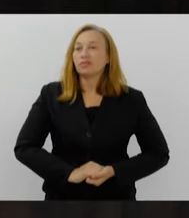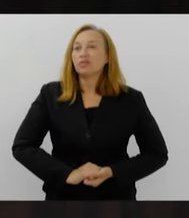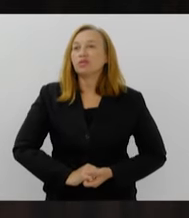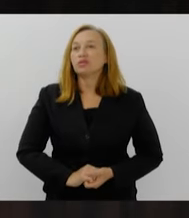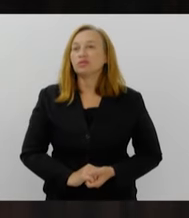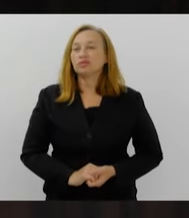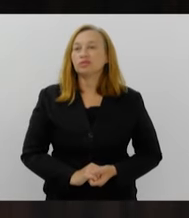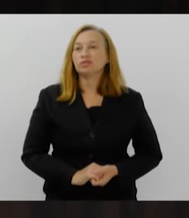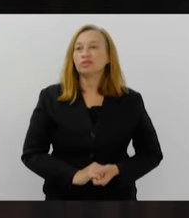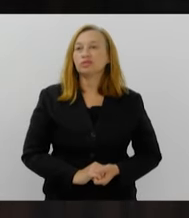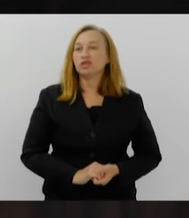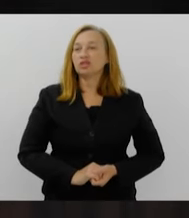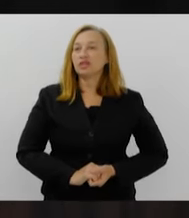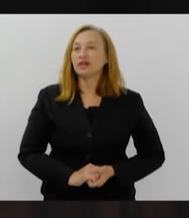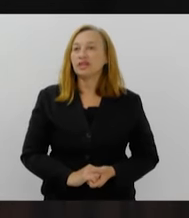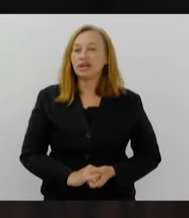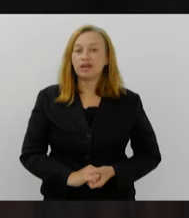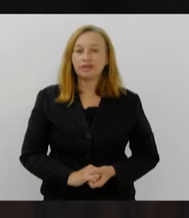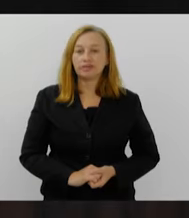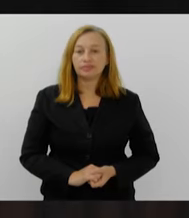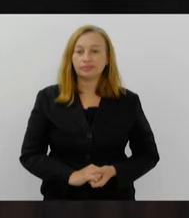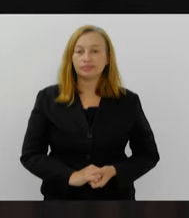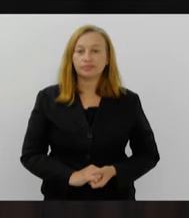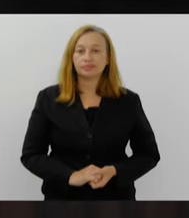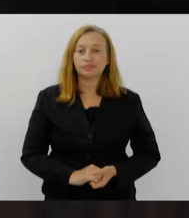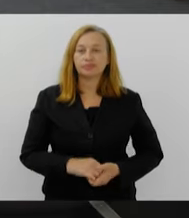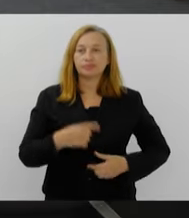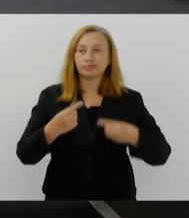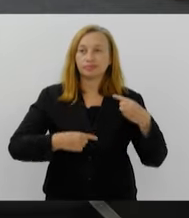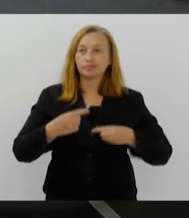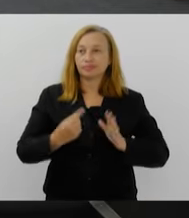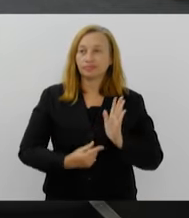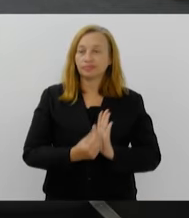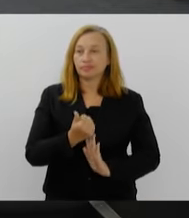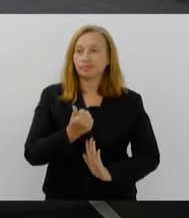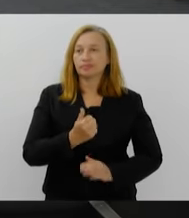incluído a fala de Vossa Excelência na discussão do orçamento.